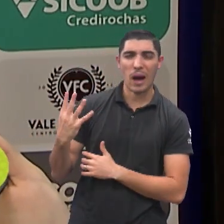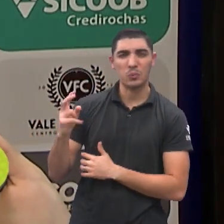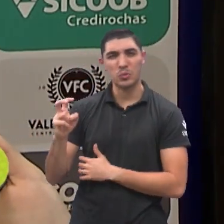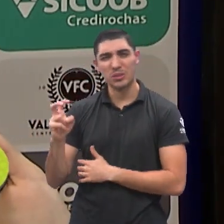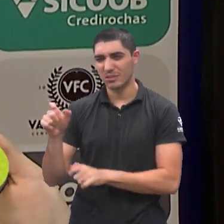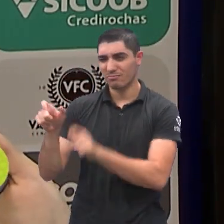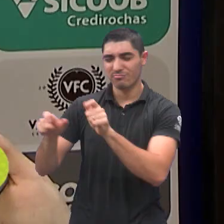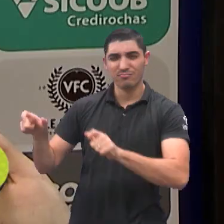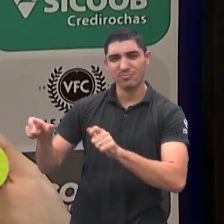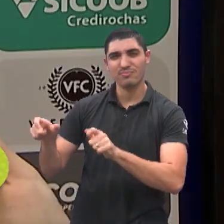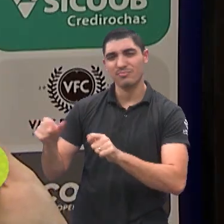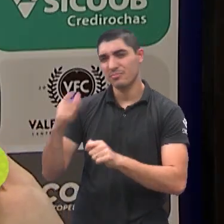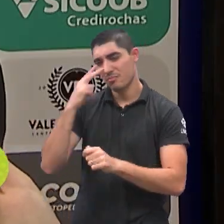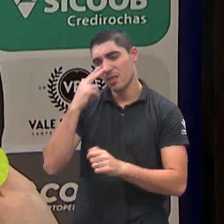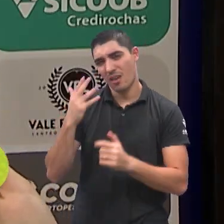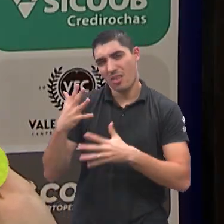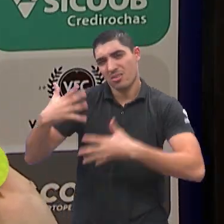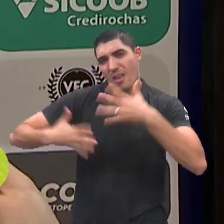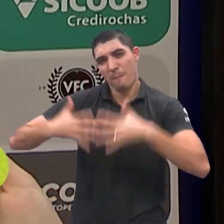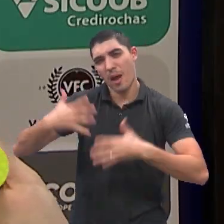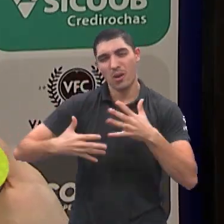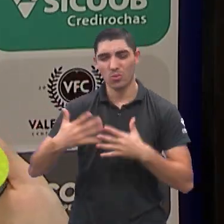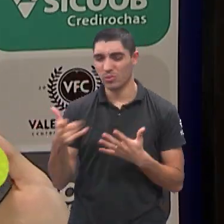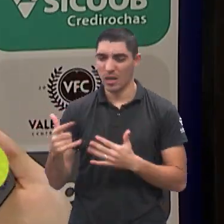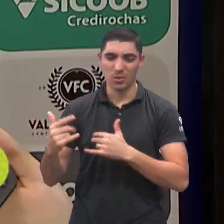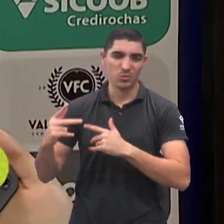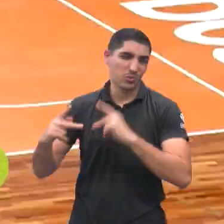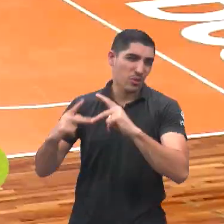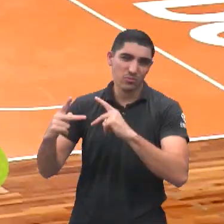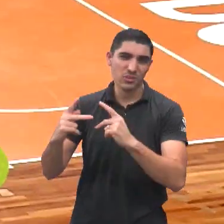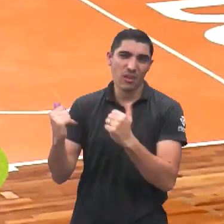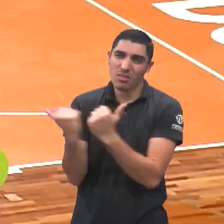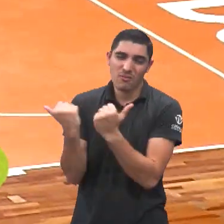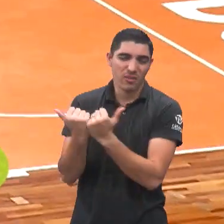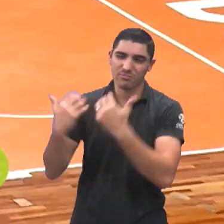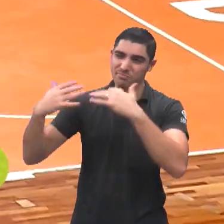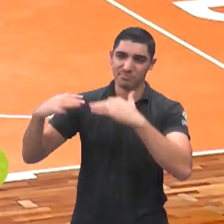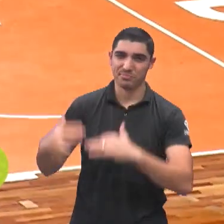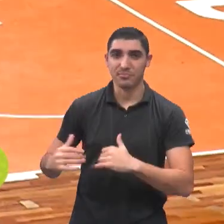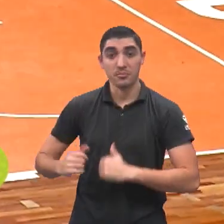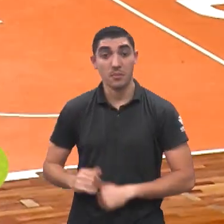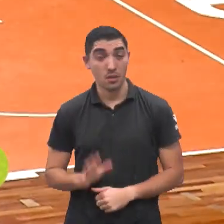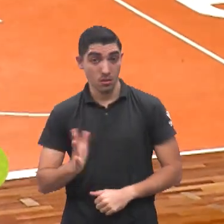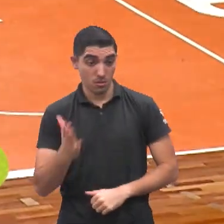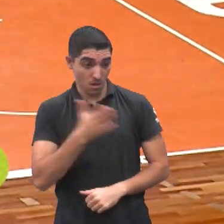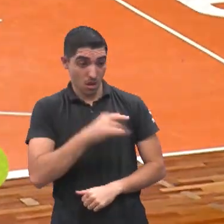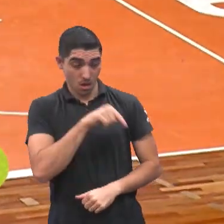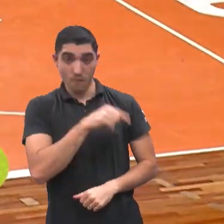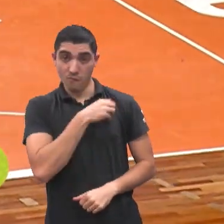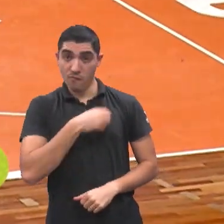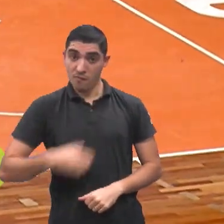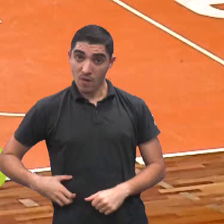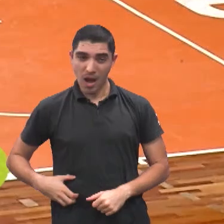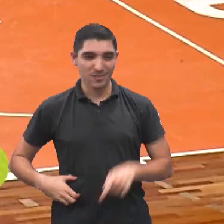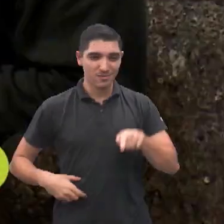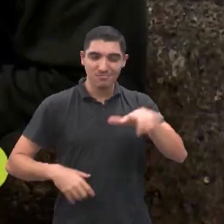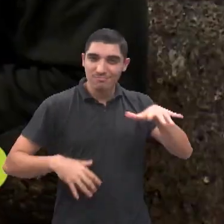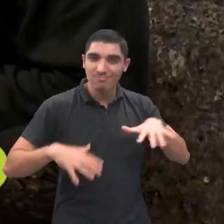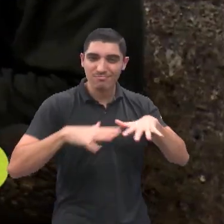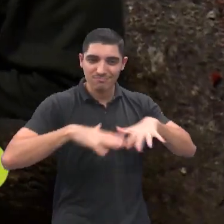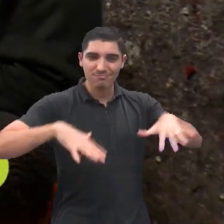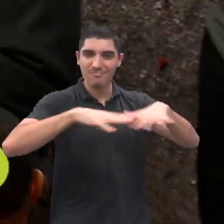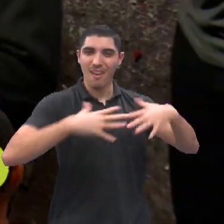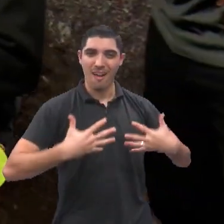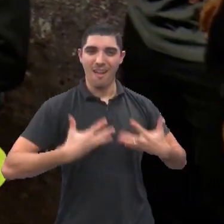aí pesa muito e defensivamente nós teríamos que compensar na defesa, mas a defesa não foi boa também não. Do lado vascaíno, além da felicidade pela vitória,